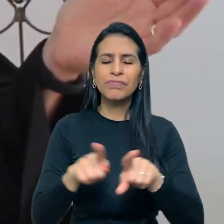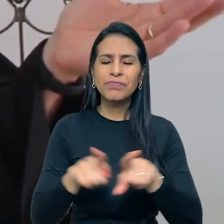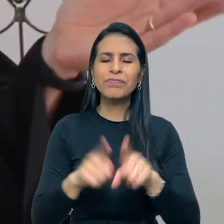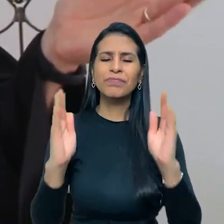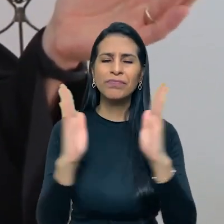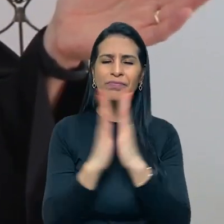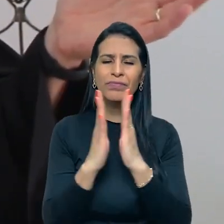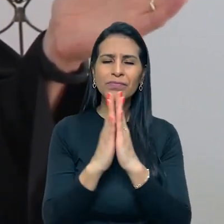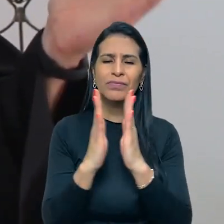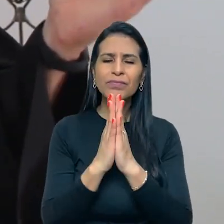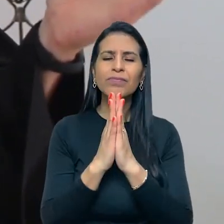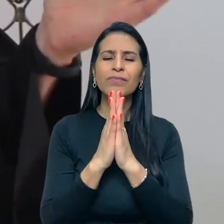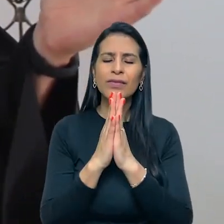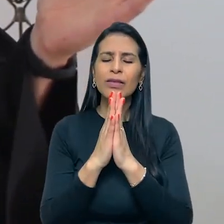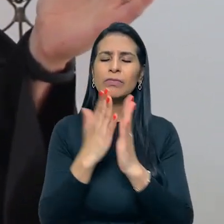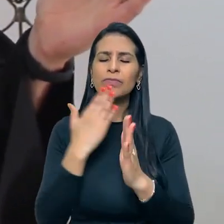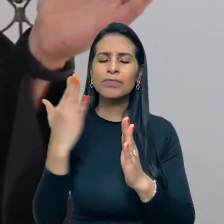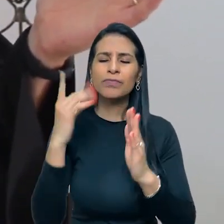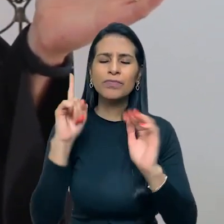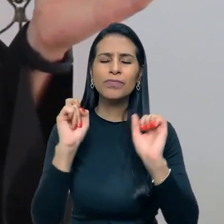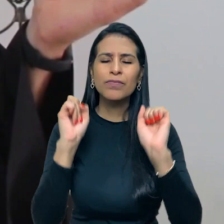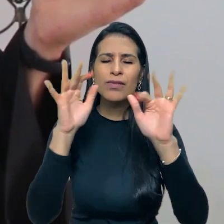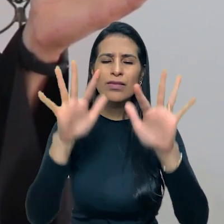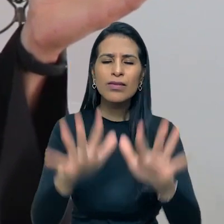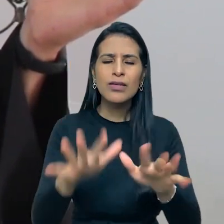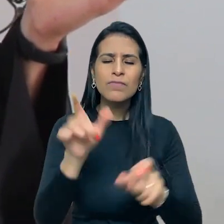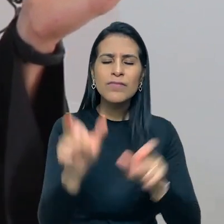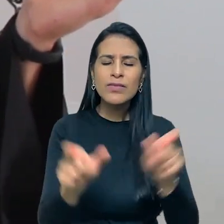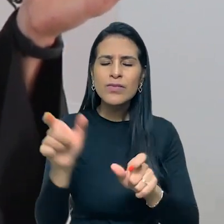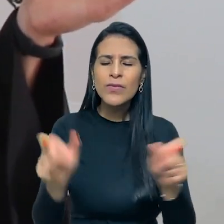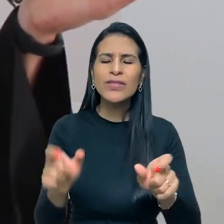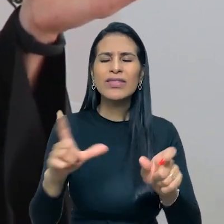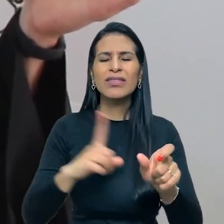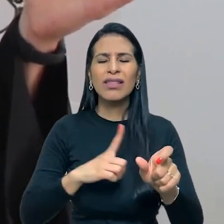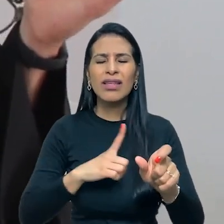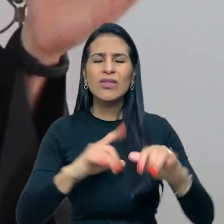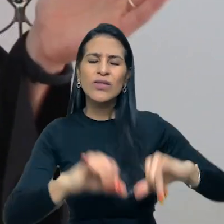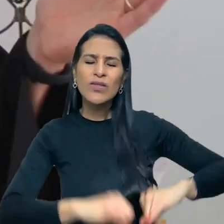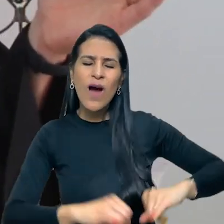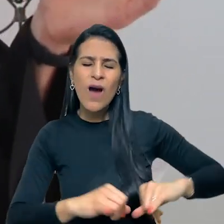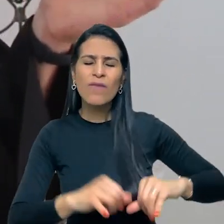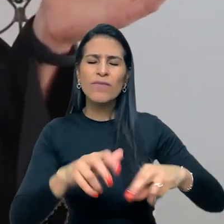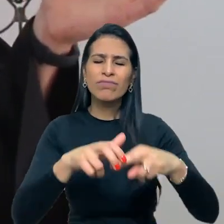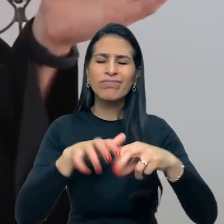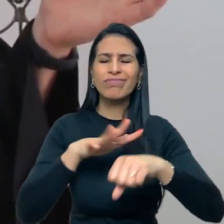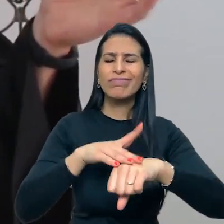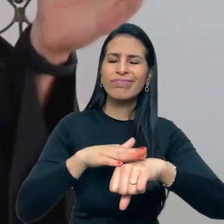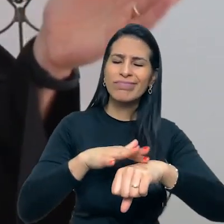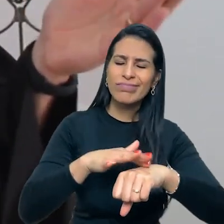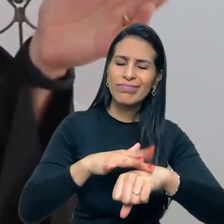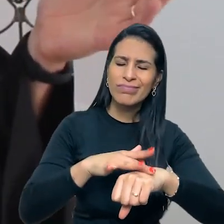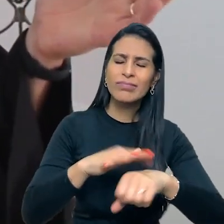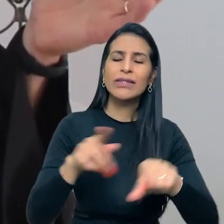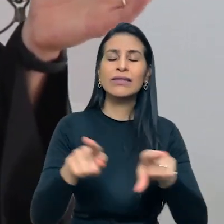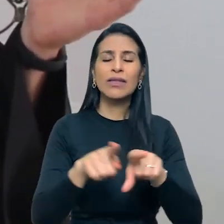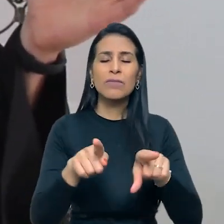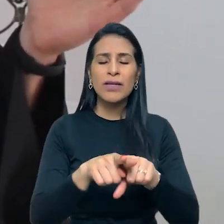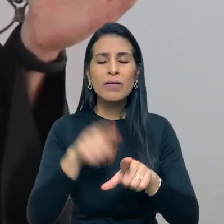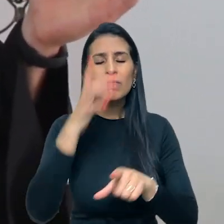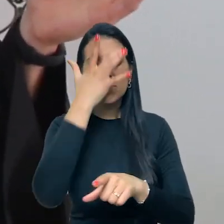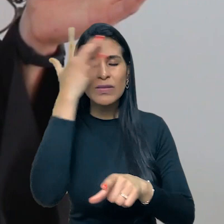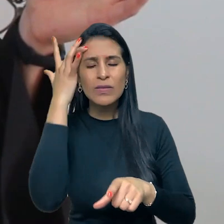Rogamos pelas pessoas que estão sofrendo por causa de problemas de saúde, pelas